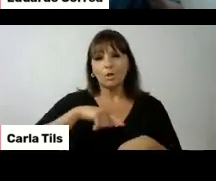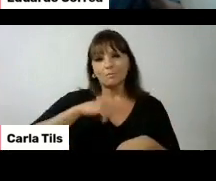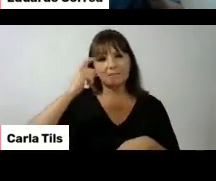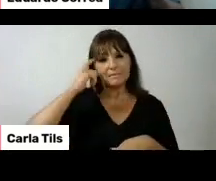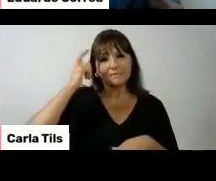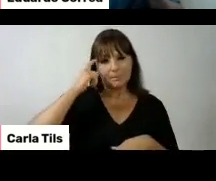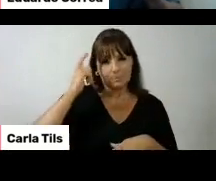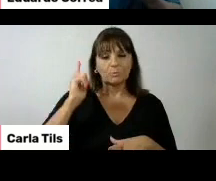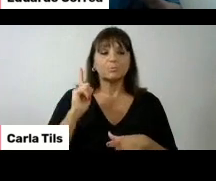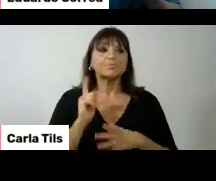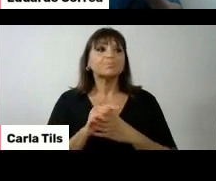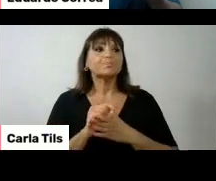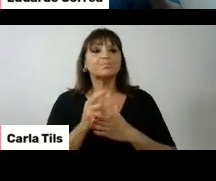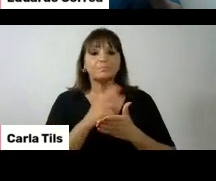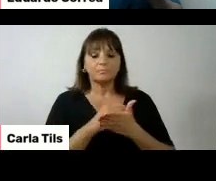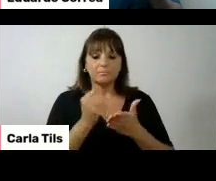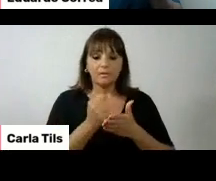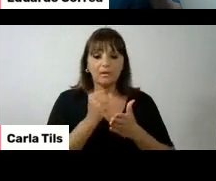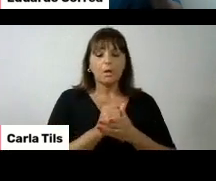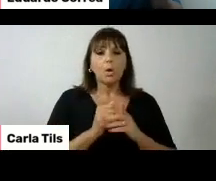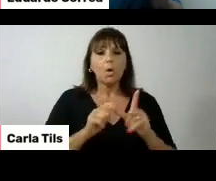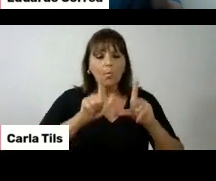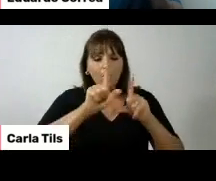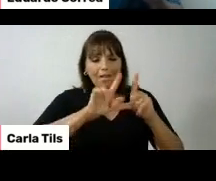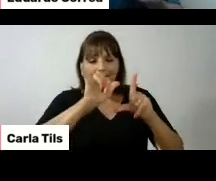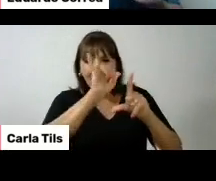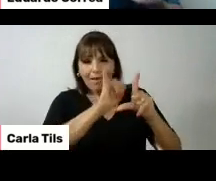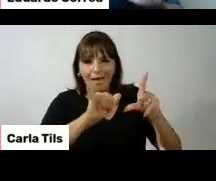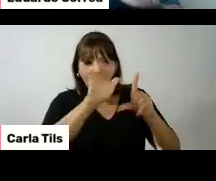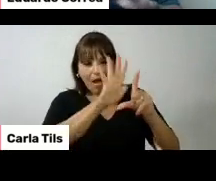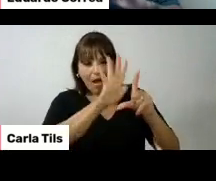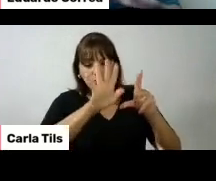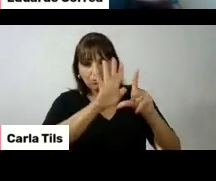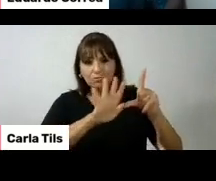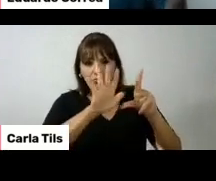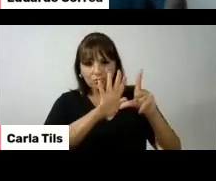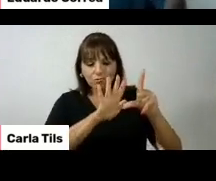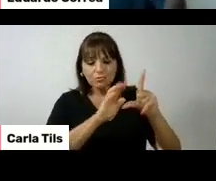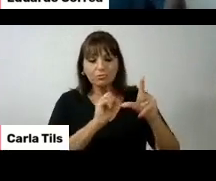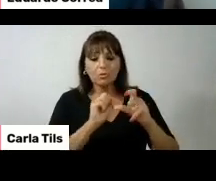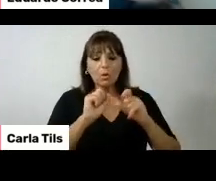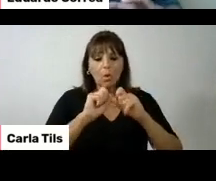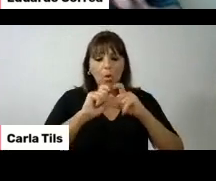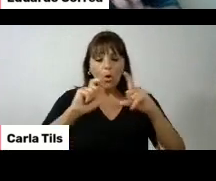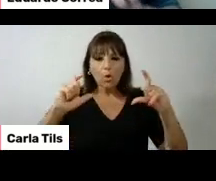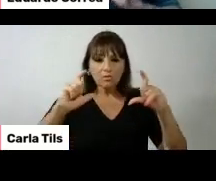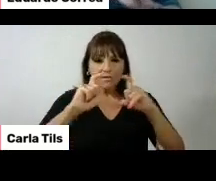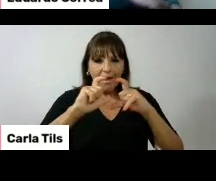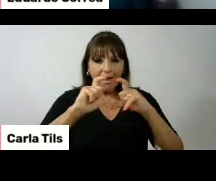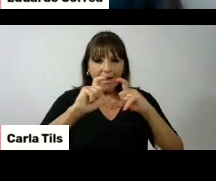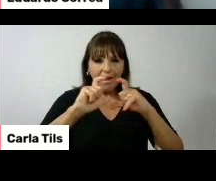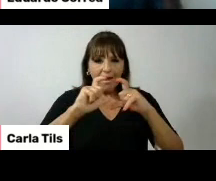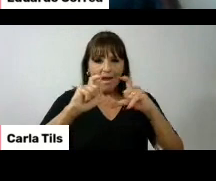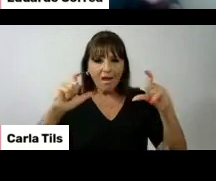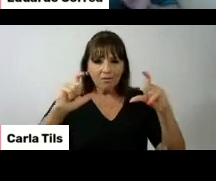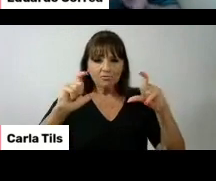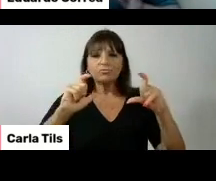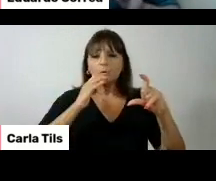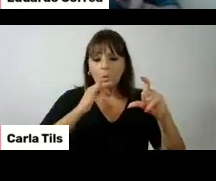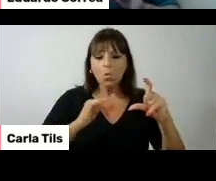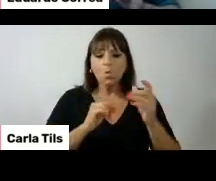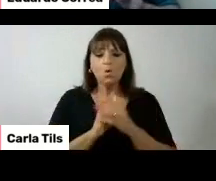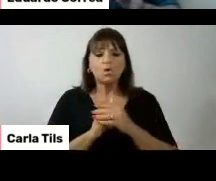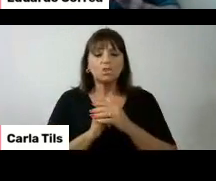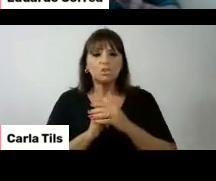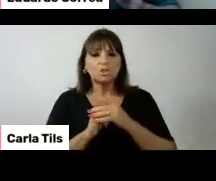a ver como é o layout do meu site, qual é o contraste das cores, a minha tipografia, os alertas